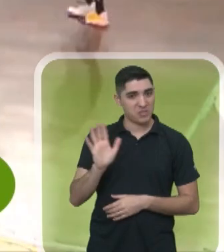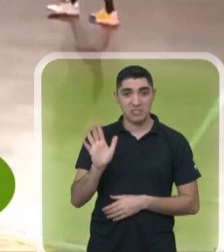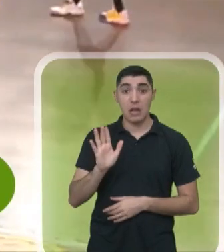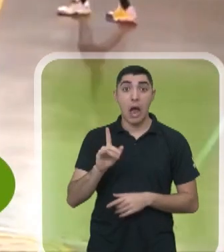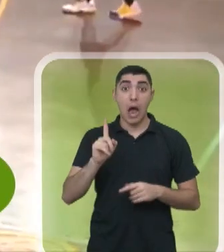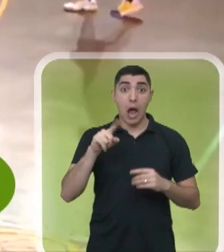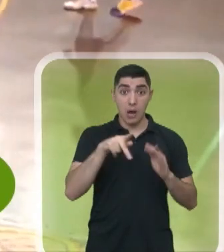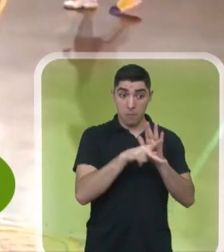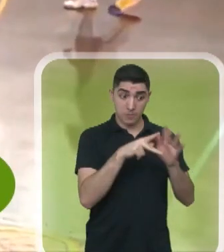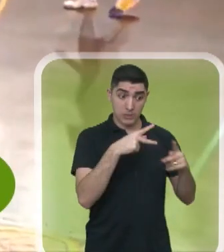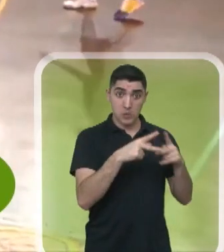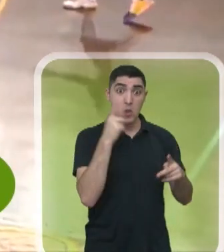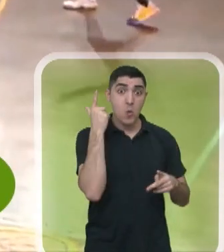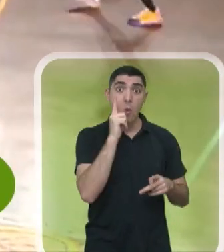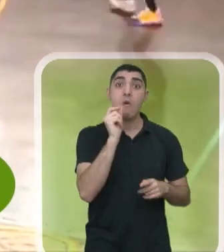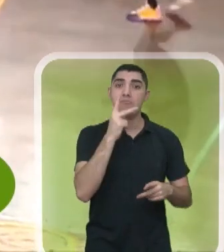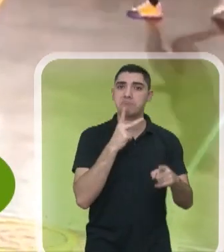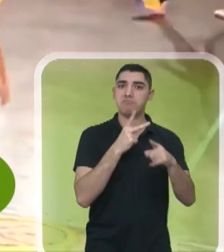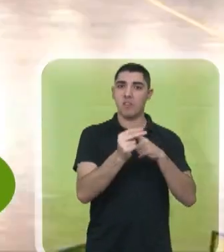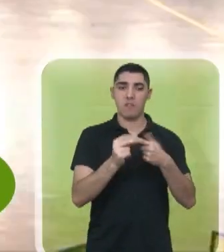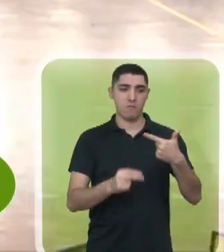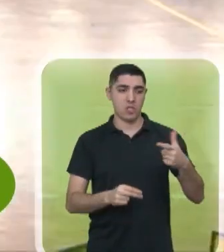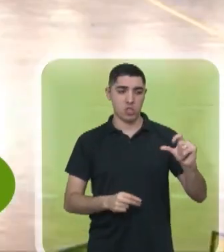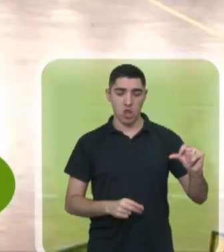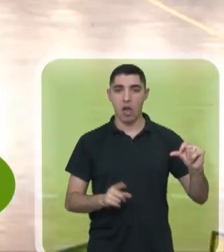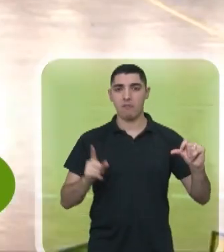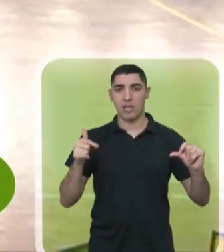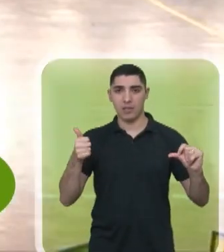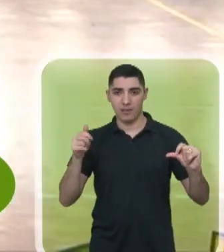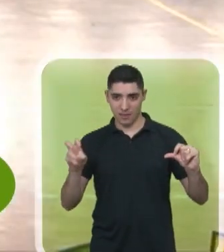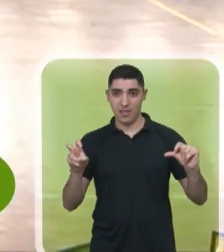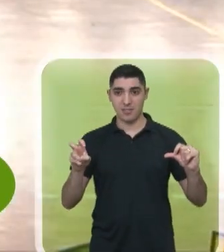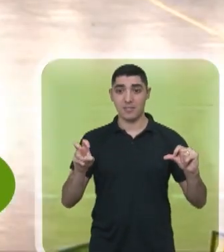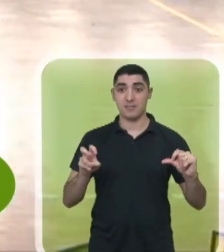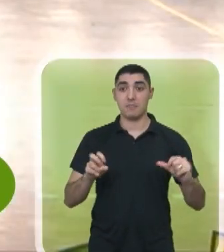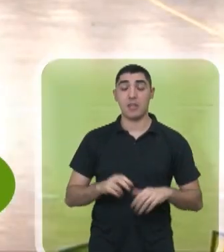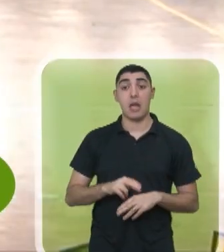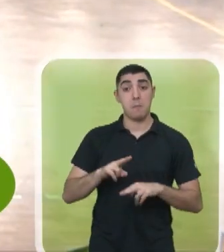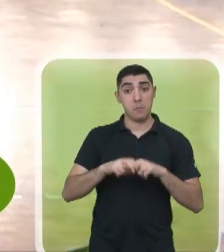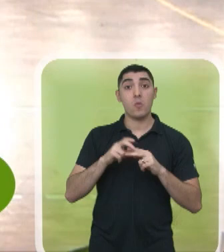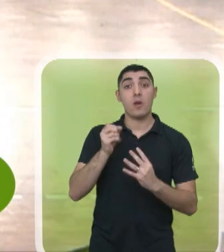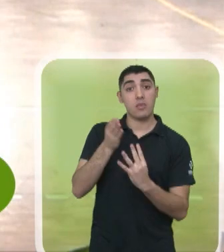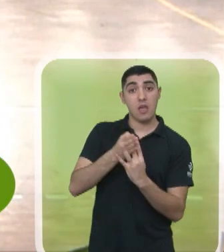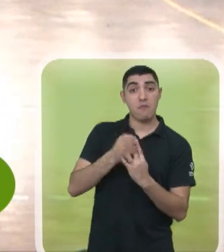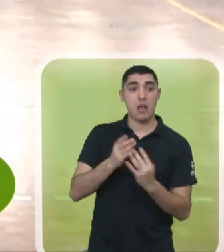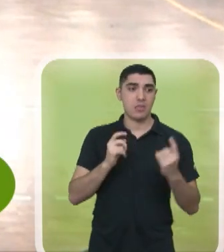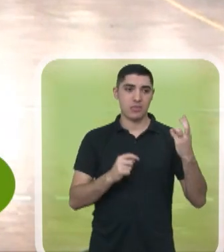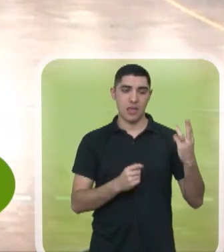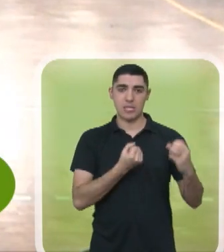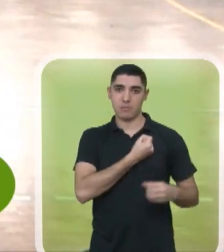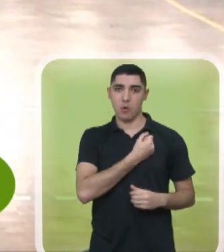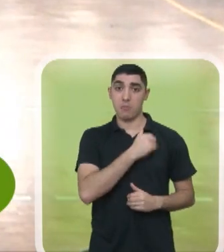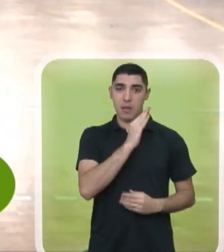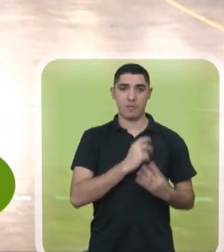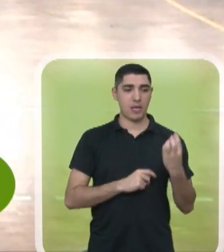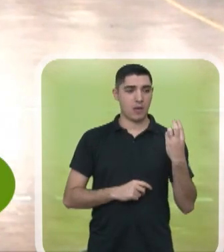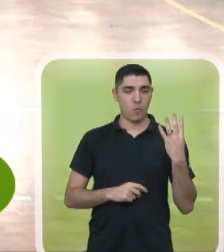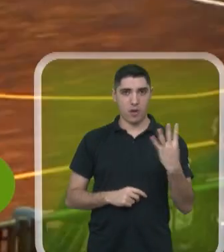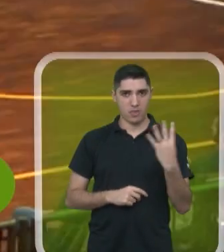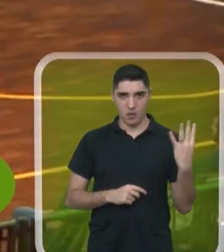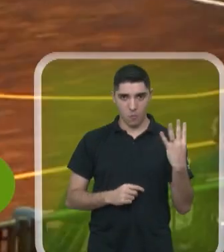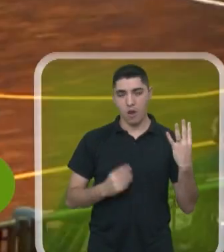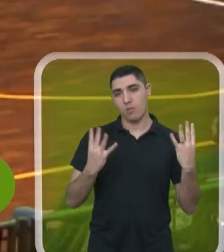José fechou o segundo quarto por 29-15, levando a partida para o intervalo com 3 de vantagem,